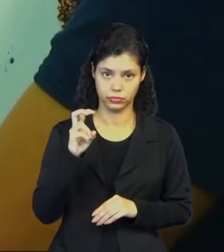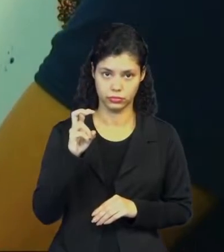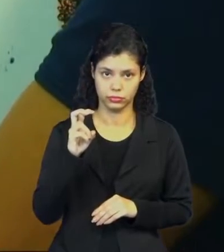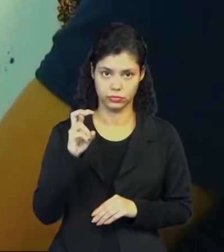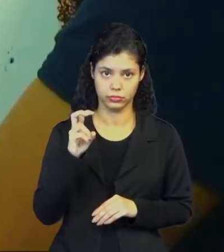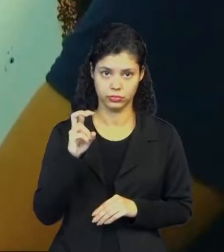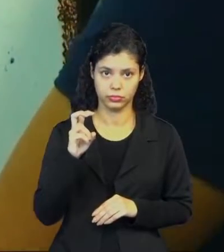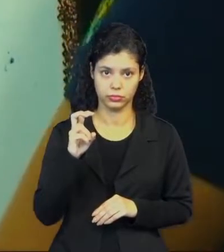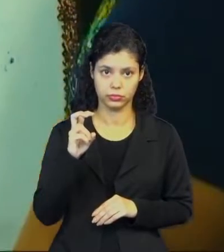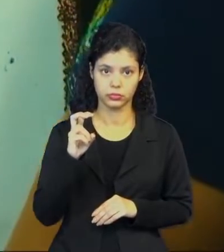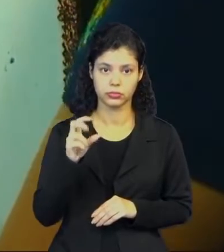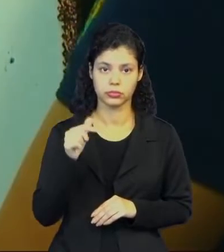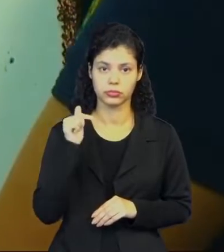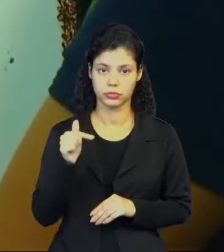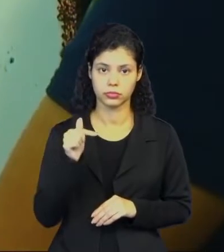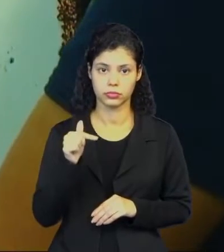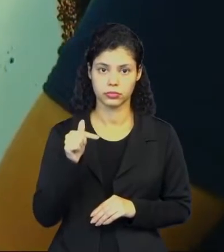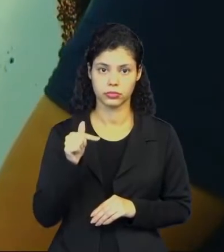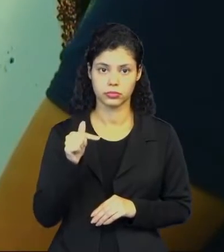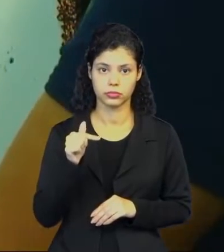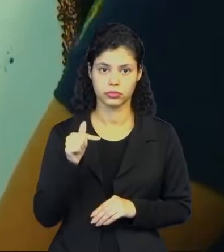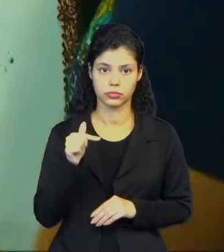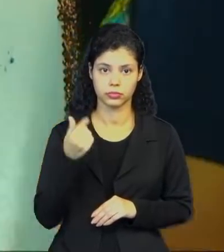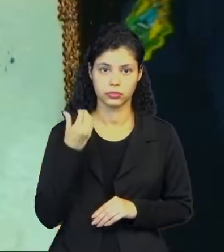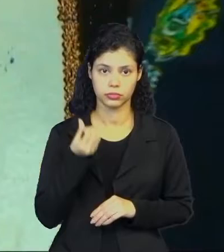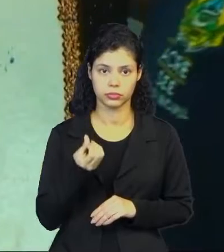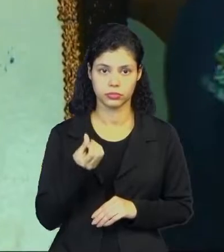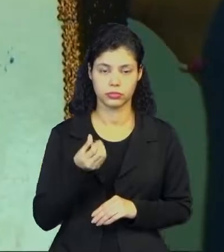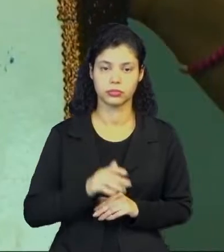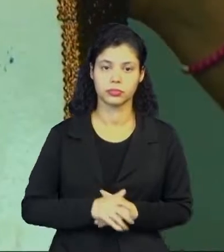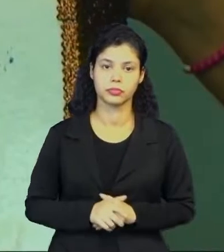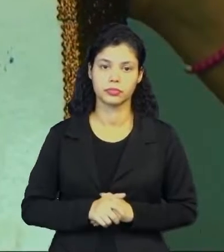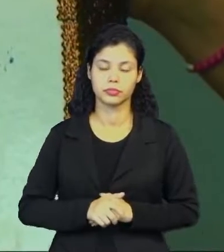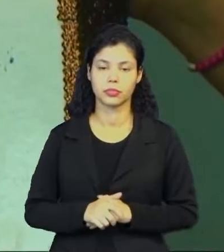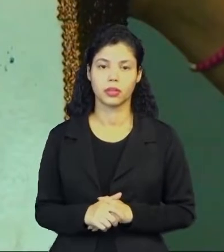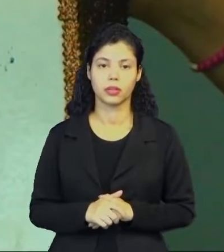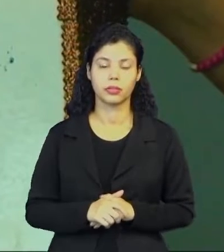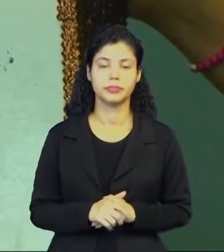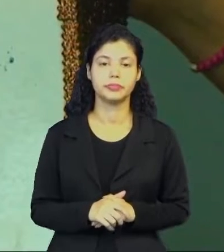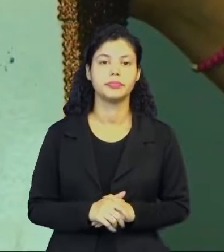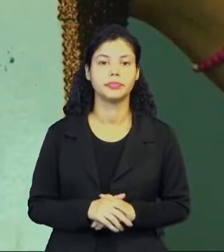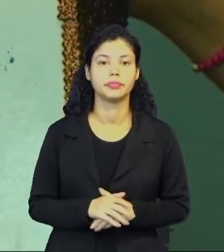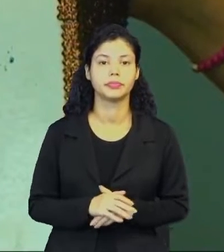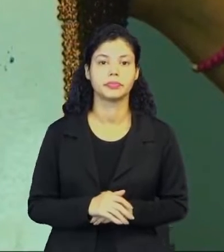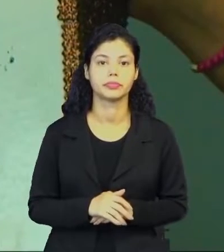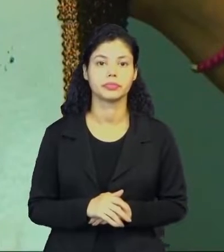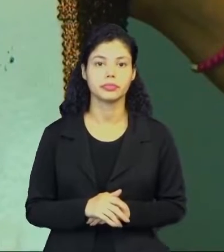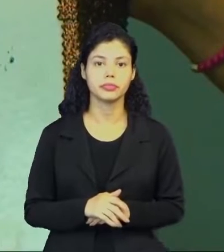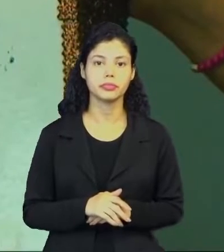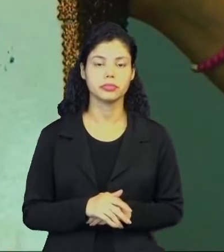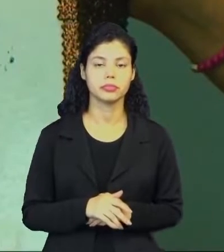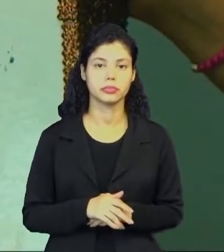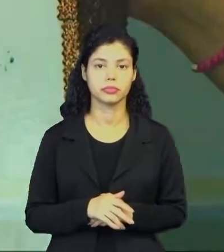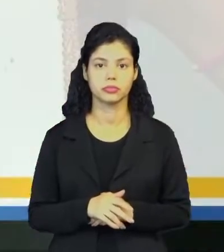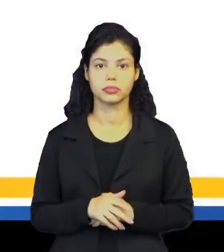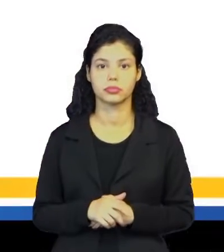Beatriz recebeu 7 e Débora 6. Elias e Ivo, vamos